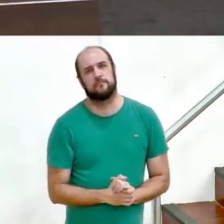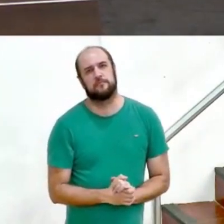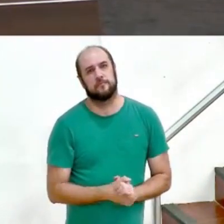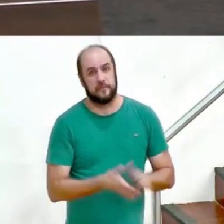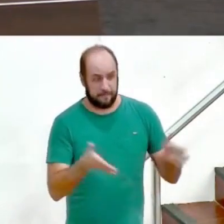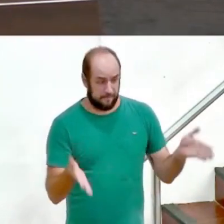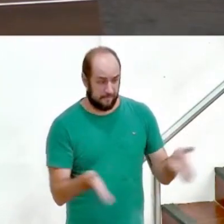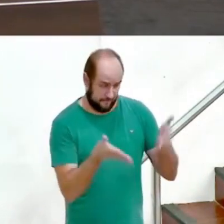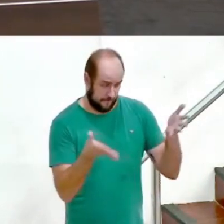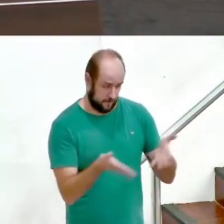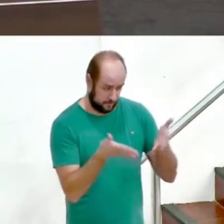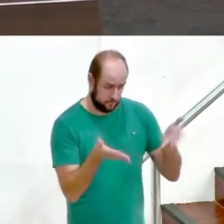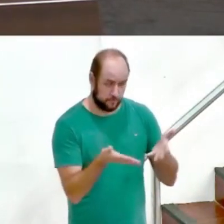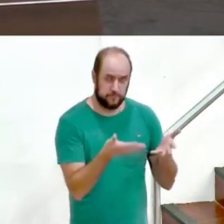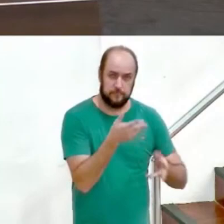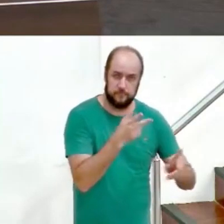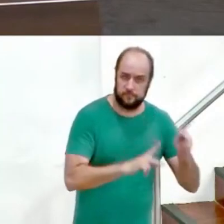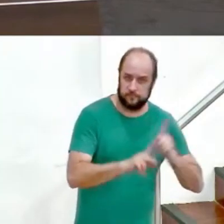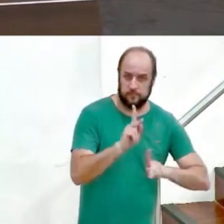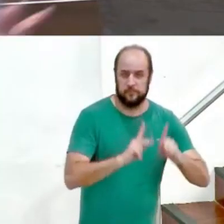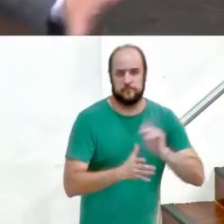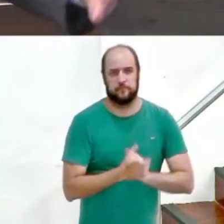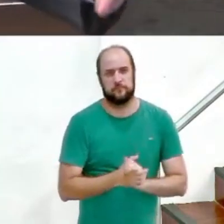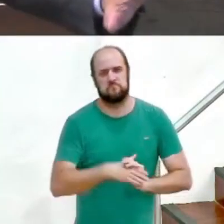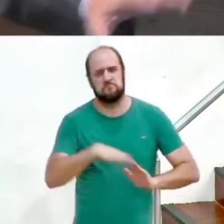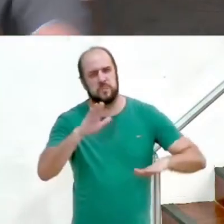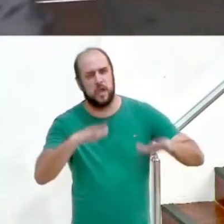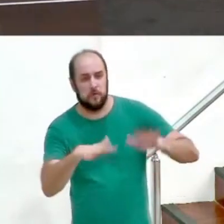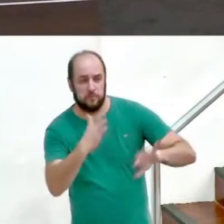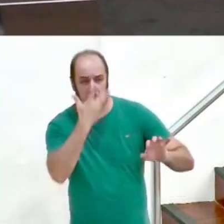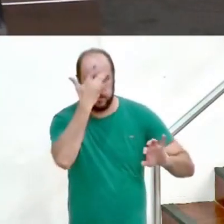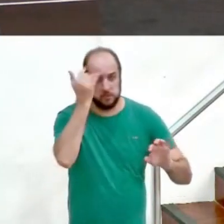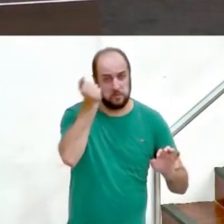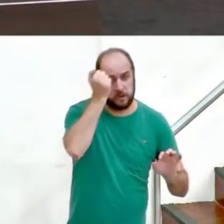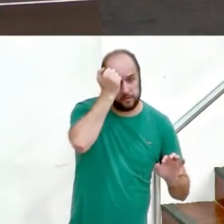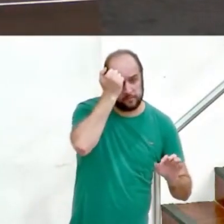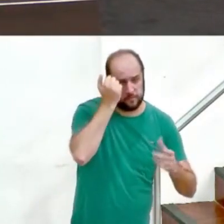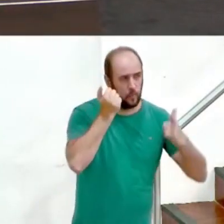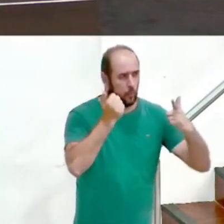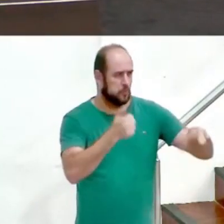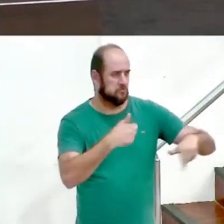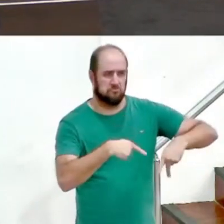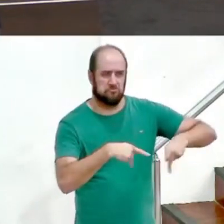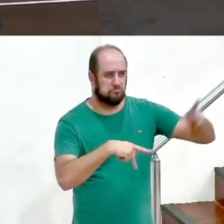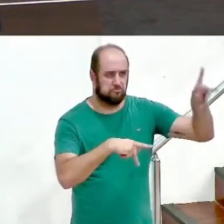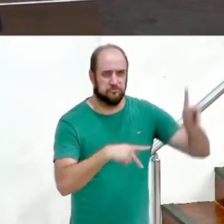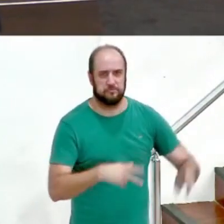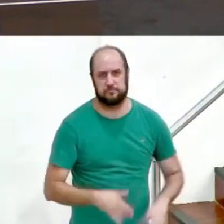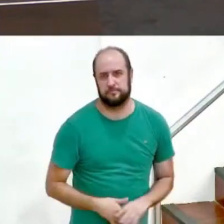ânimo, de encorajamento. Alguns se arrependiam, os outros não.